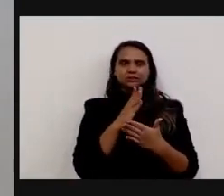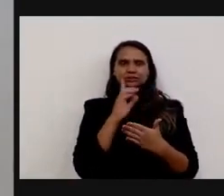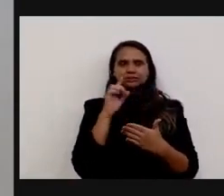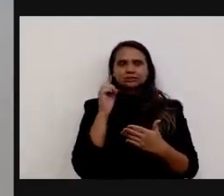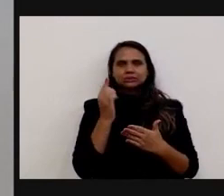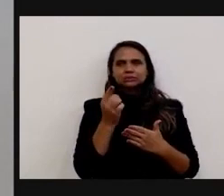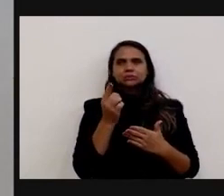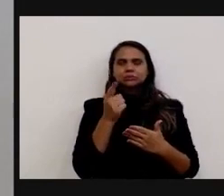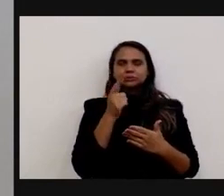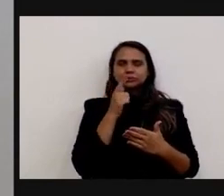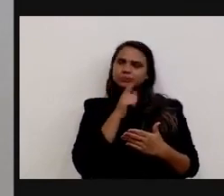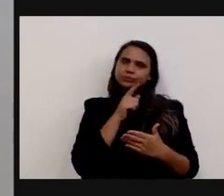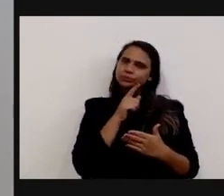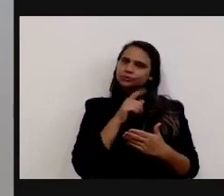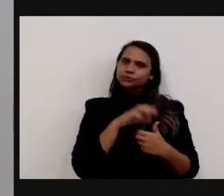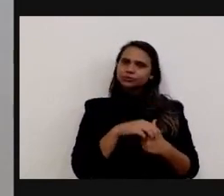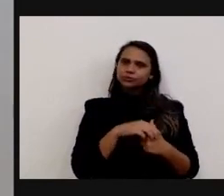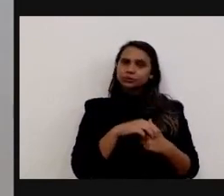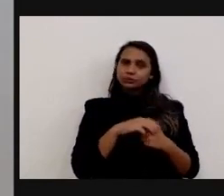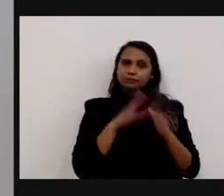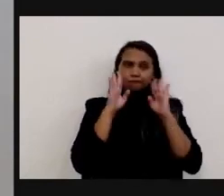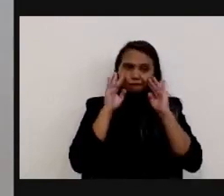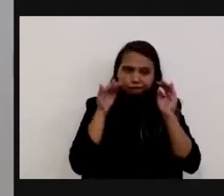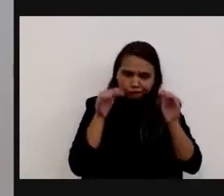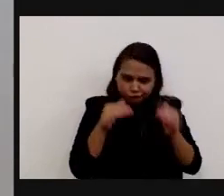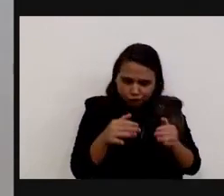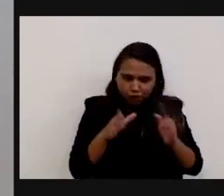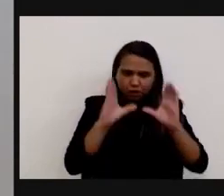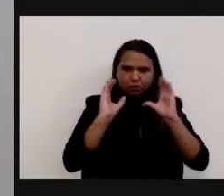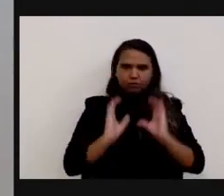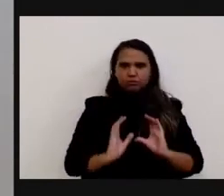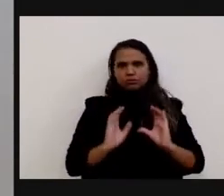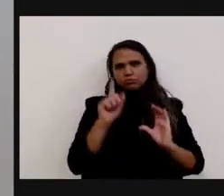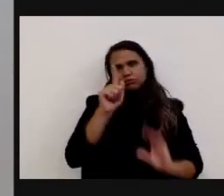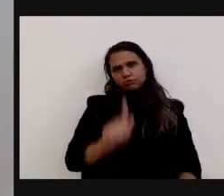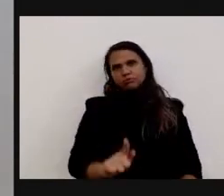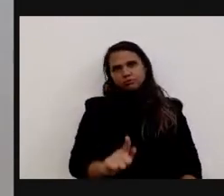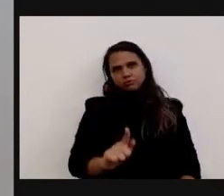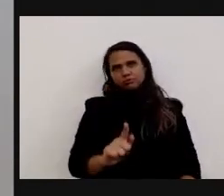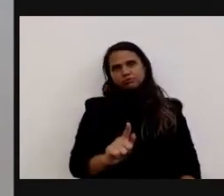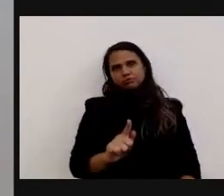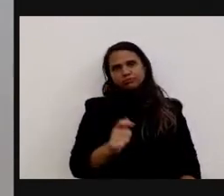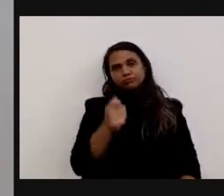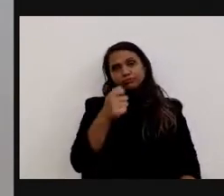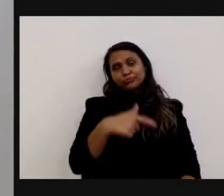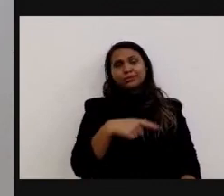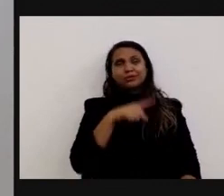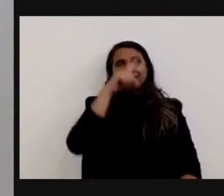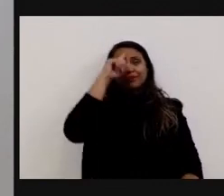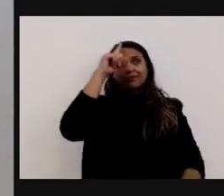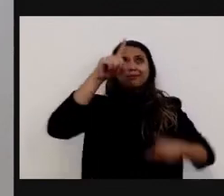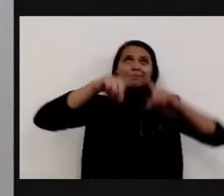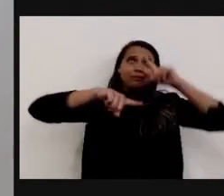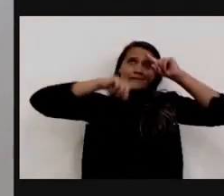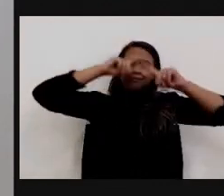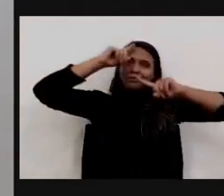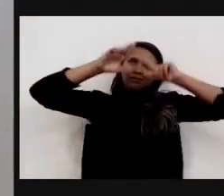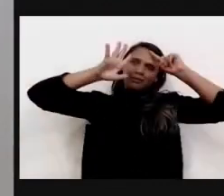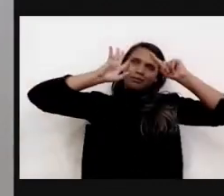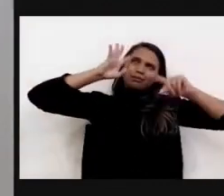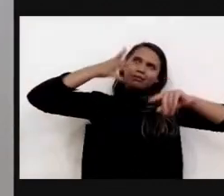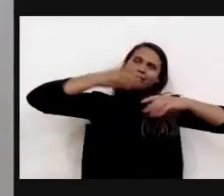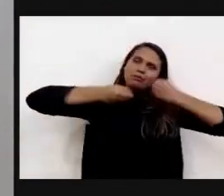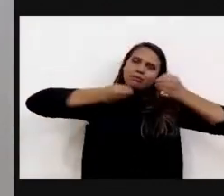focar nesses comportamentos de gestão ao invés de ficar inventando soluções